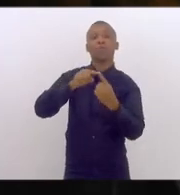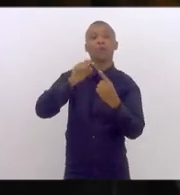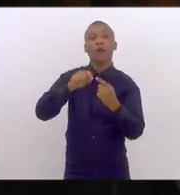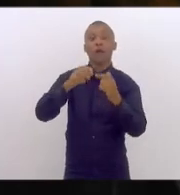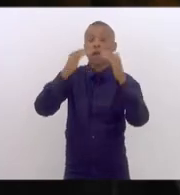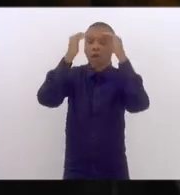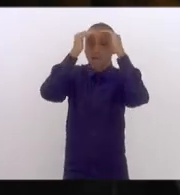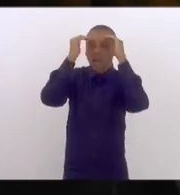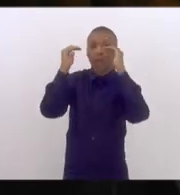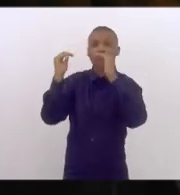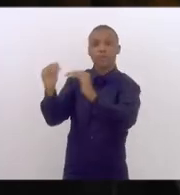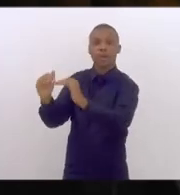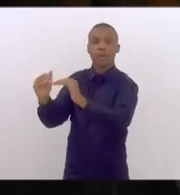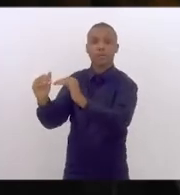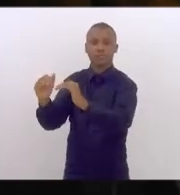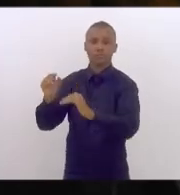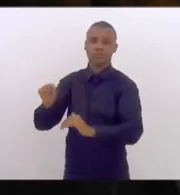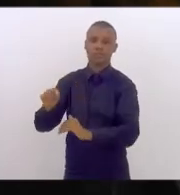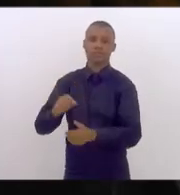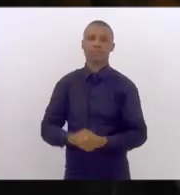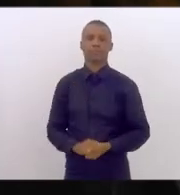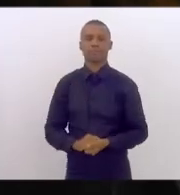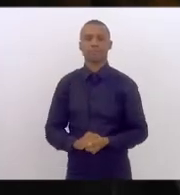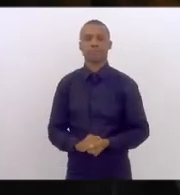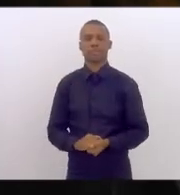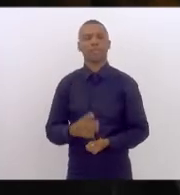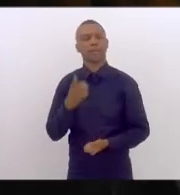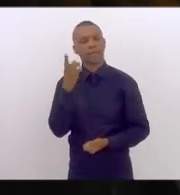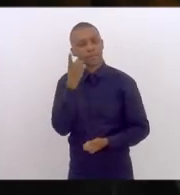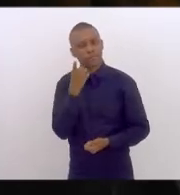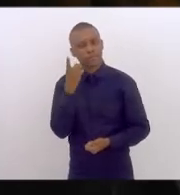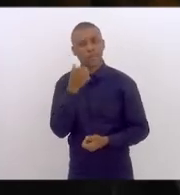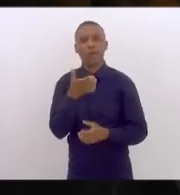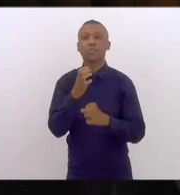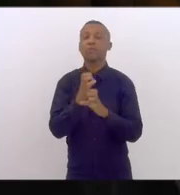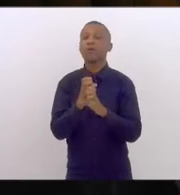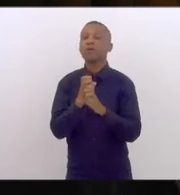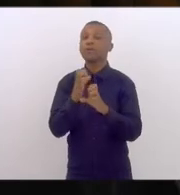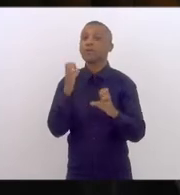respeitada Deputado Engenheiro Malafaia